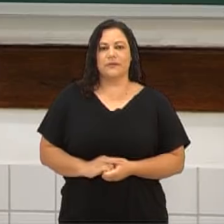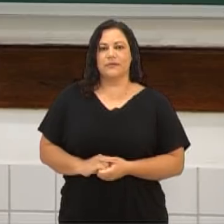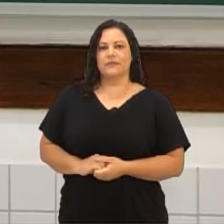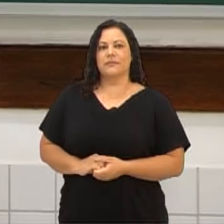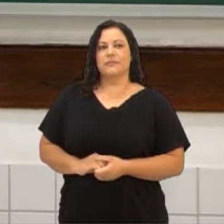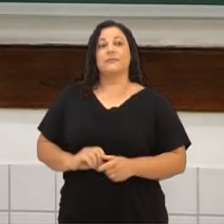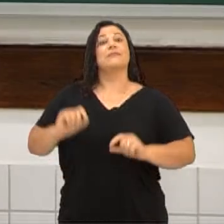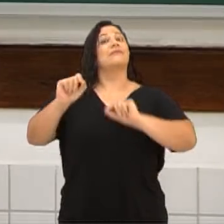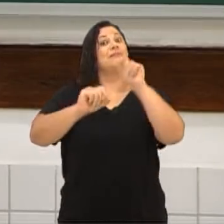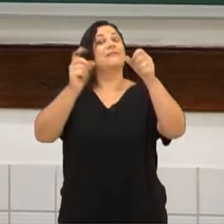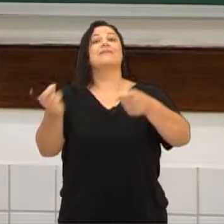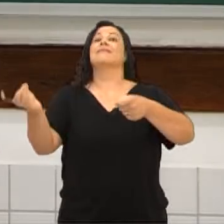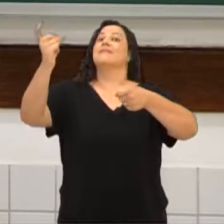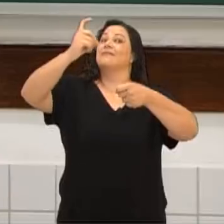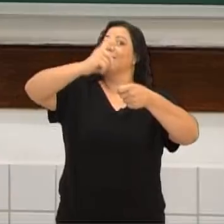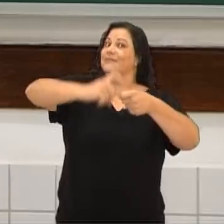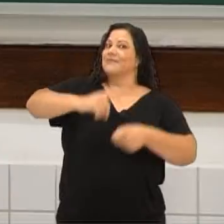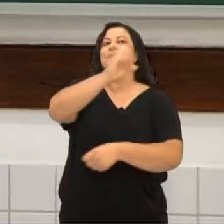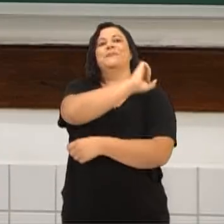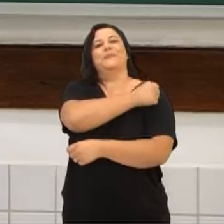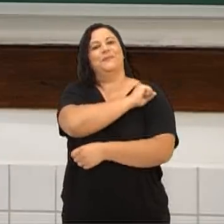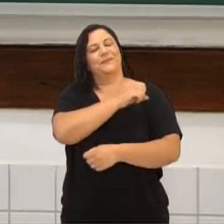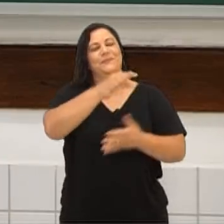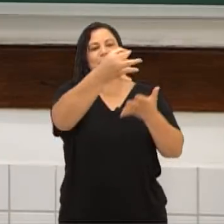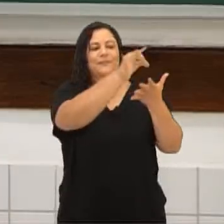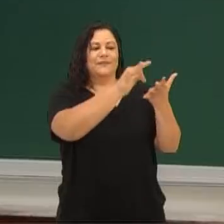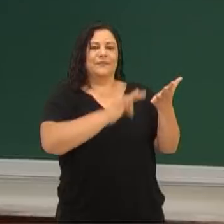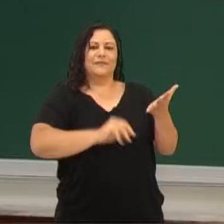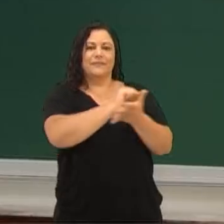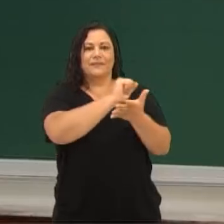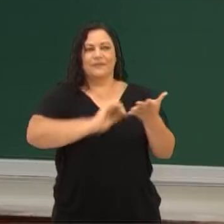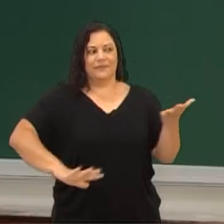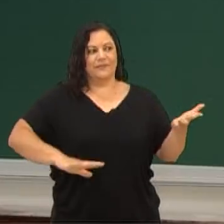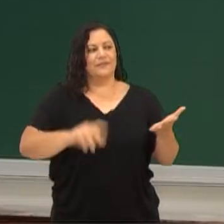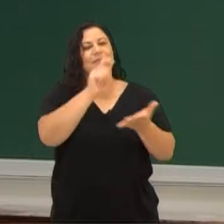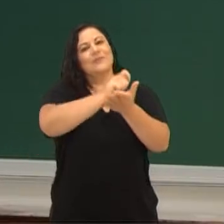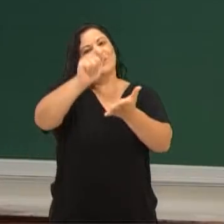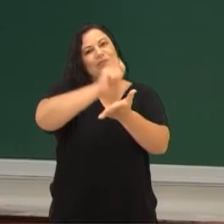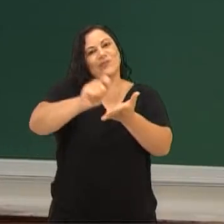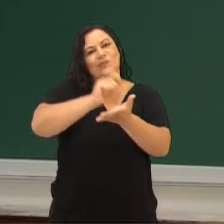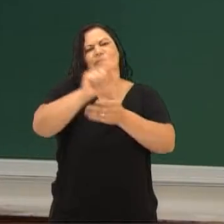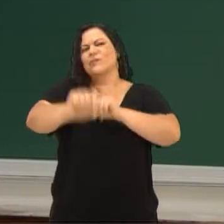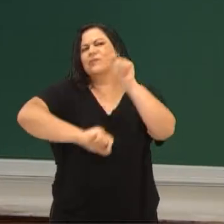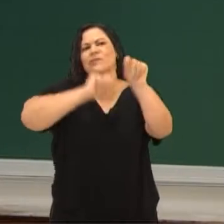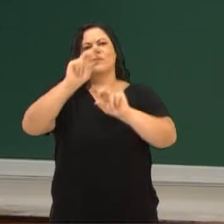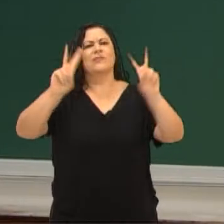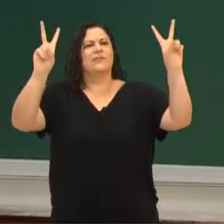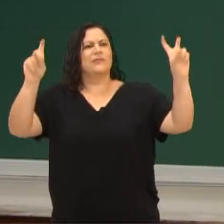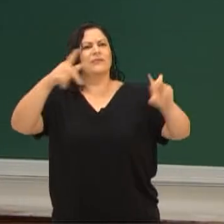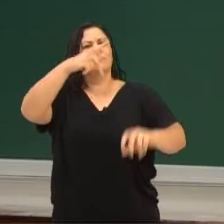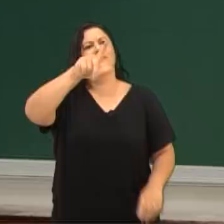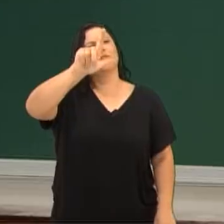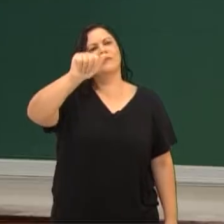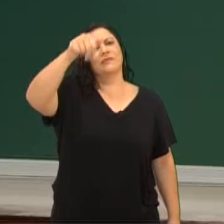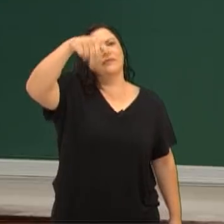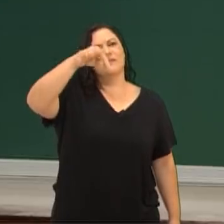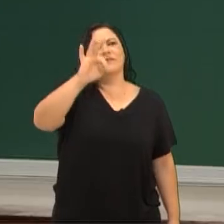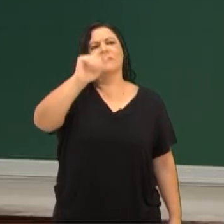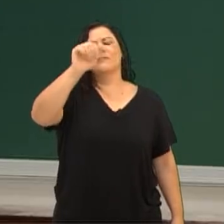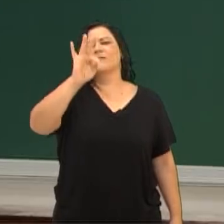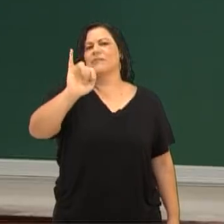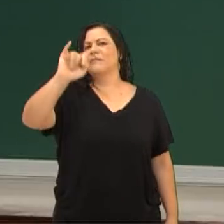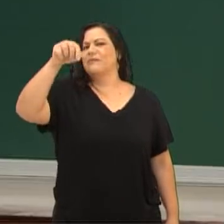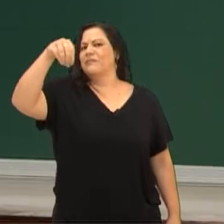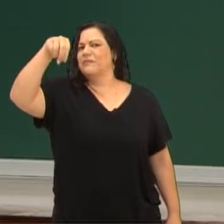E aí, Tavano, estamos de volta. Vamos à correção do nosso exercício. Escreva o que são os plantations, que tanto prejudicam os pequenos